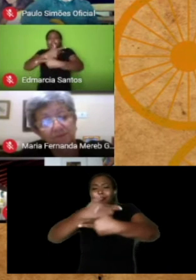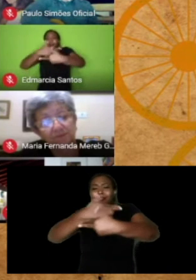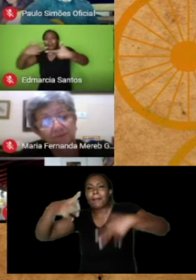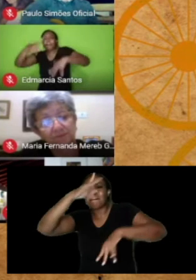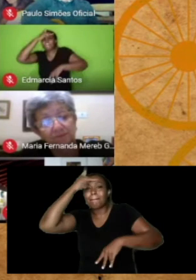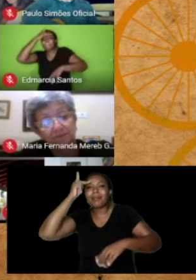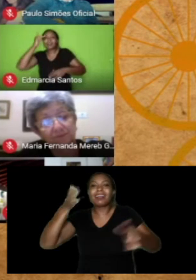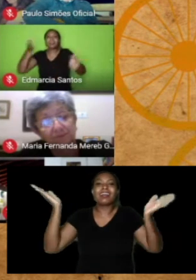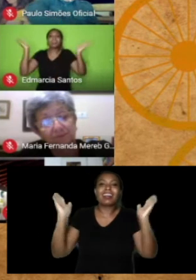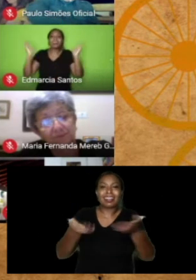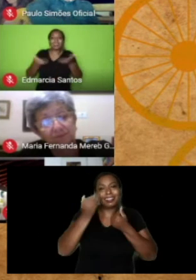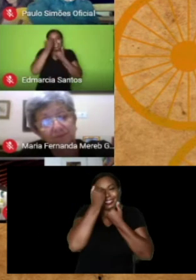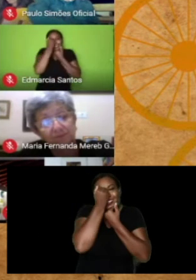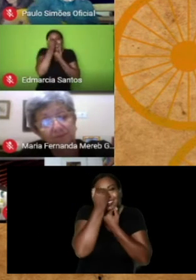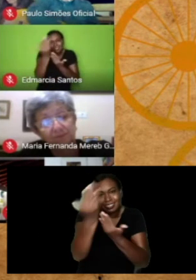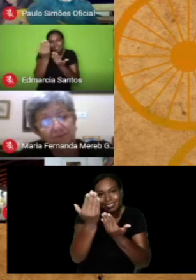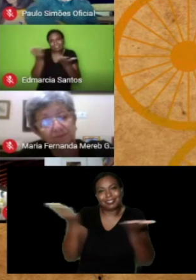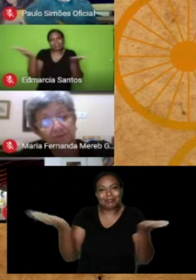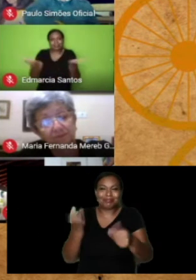agora gostaríamos de agradecer.